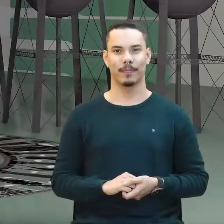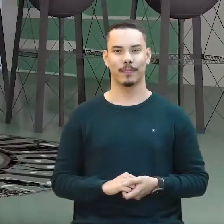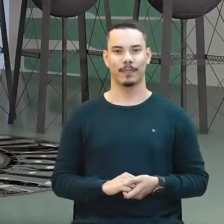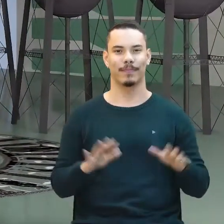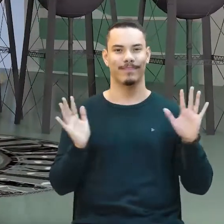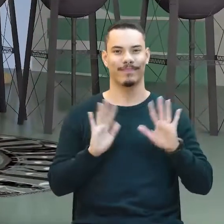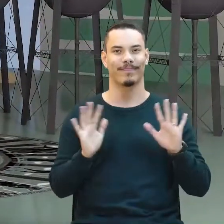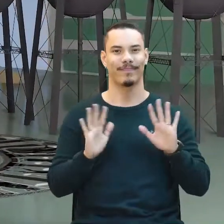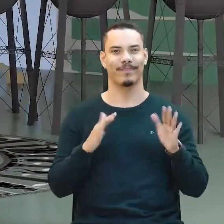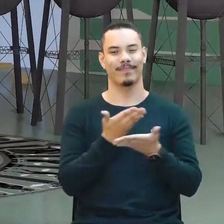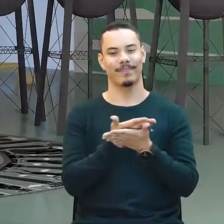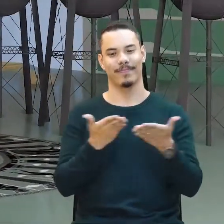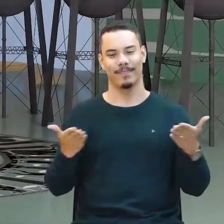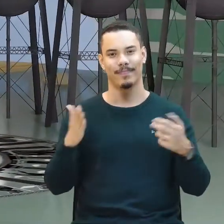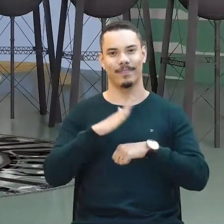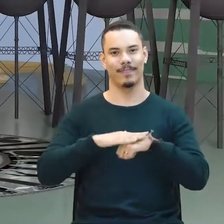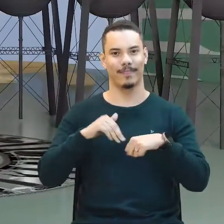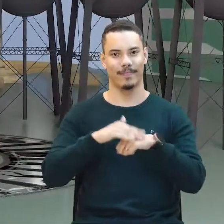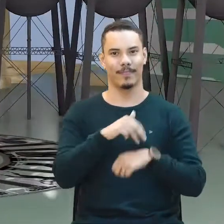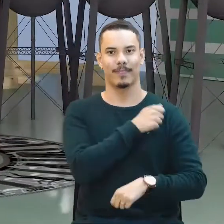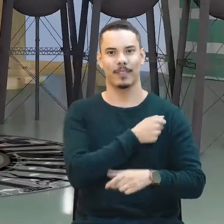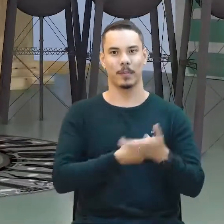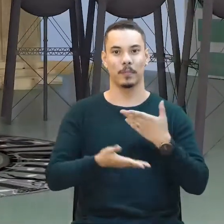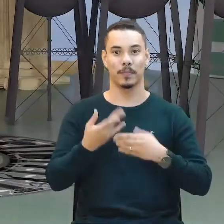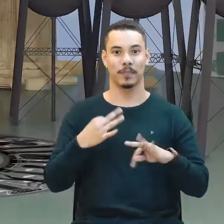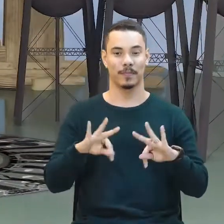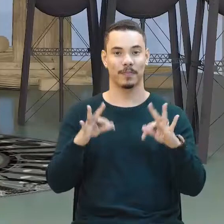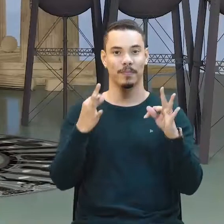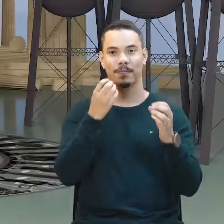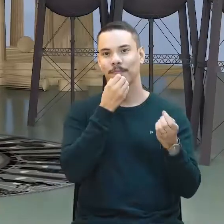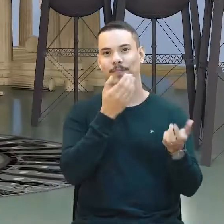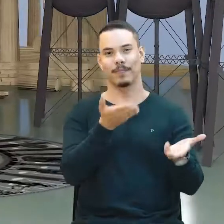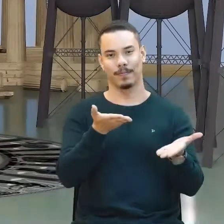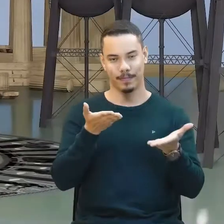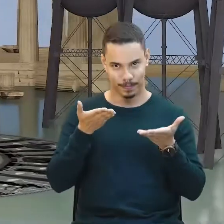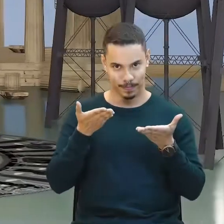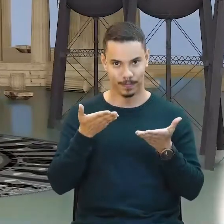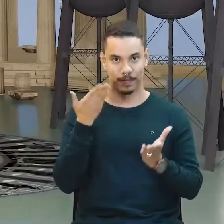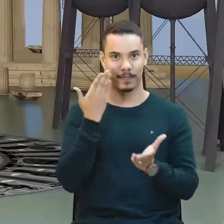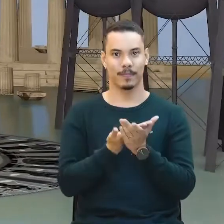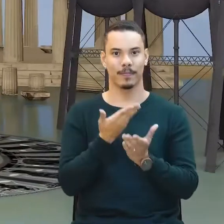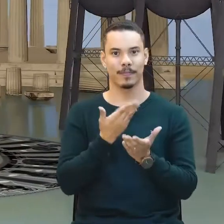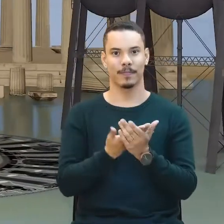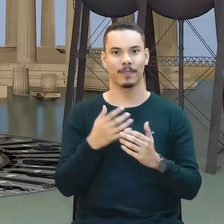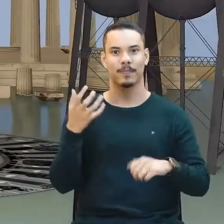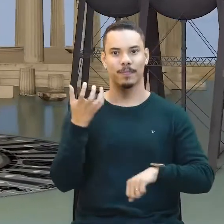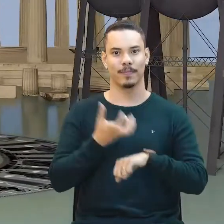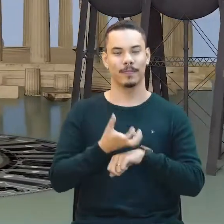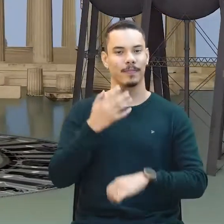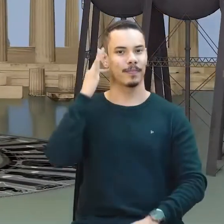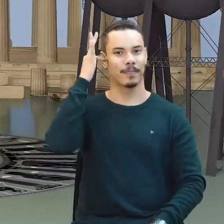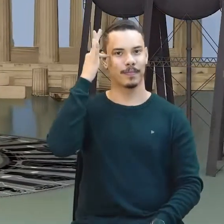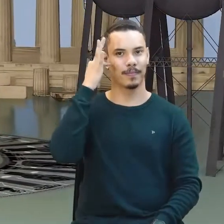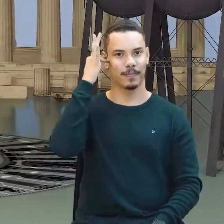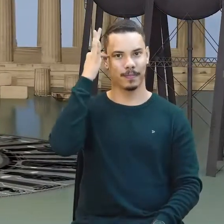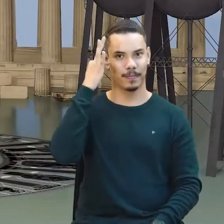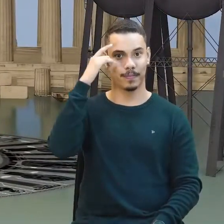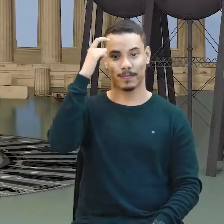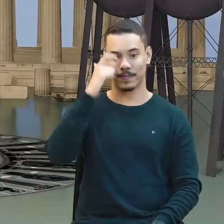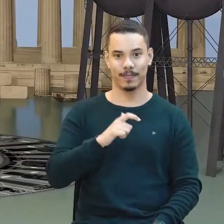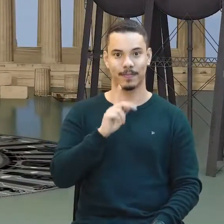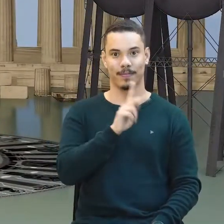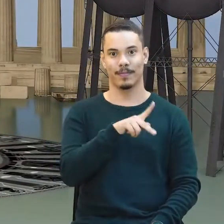Olá, queridos estudantes da mediação tecnológica. Sejam todos bem-vindos para mais uma aula de filosofia. Eu sou o